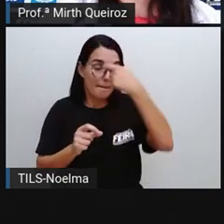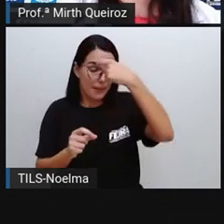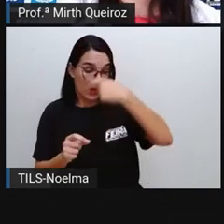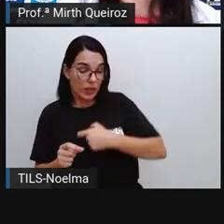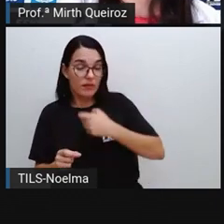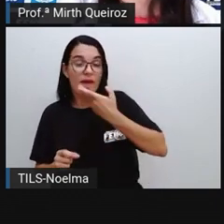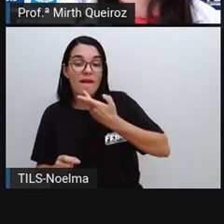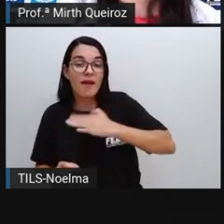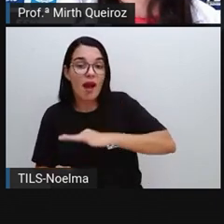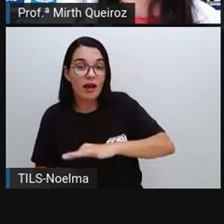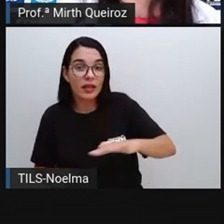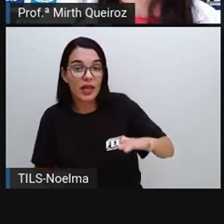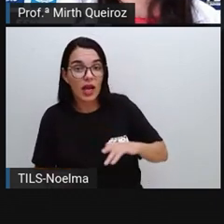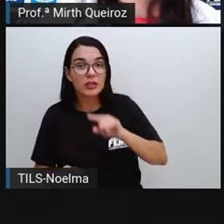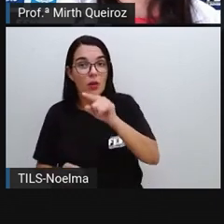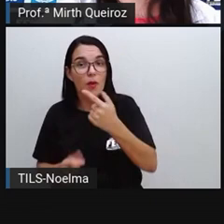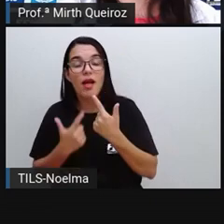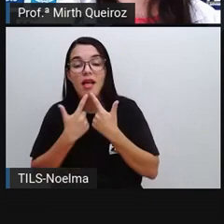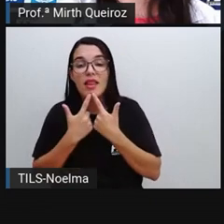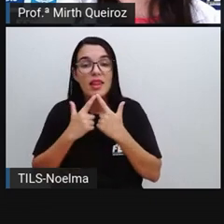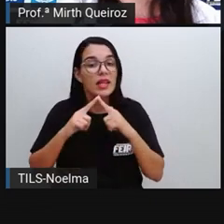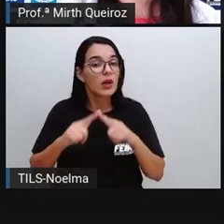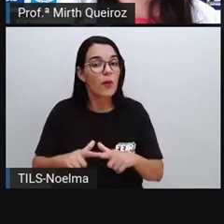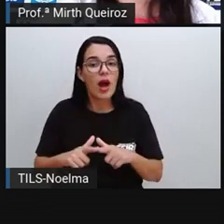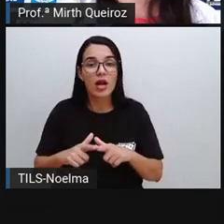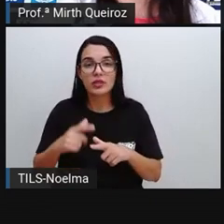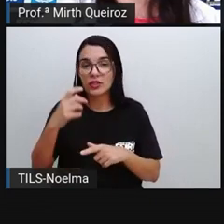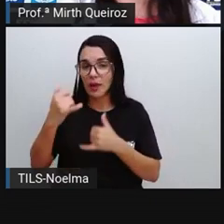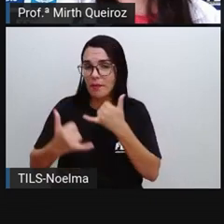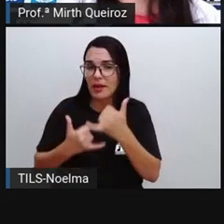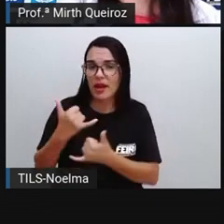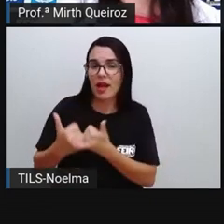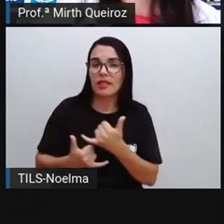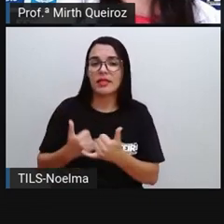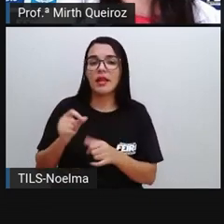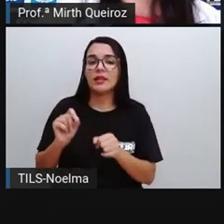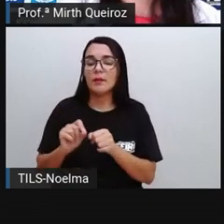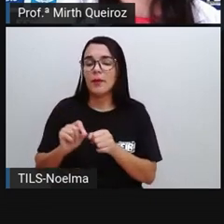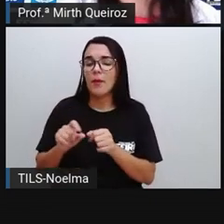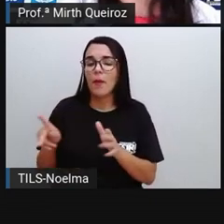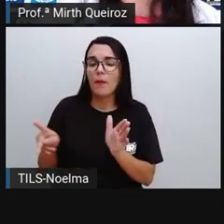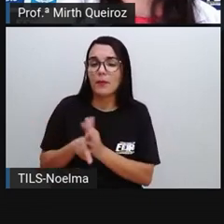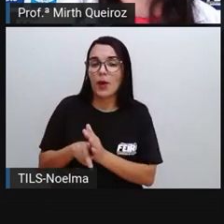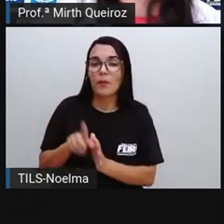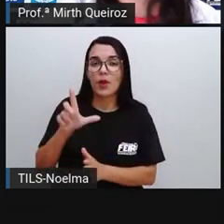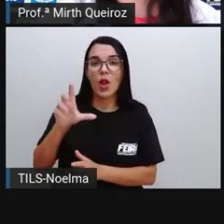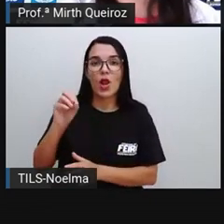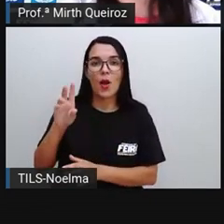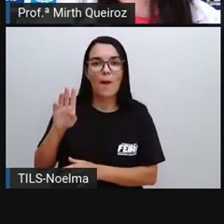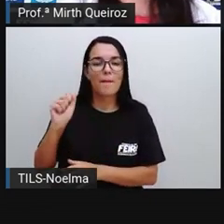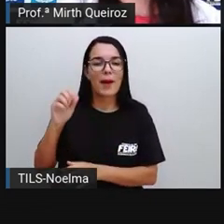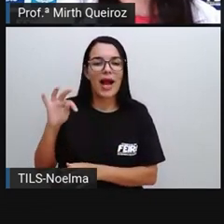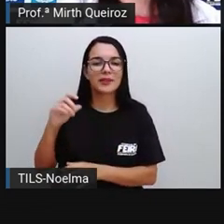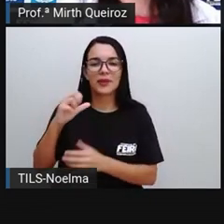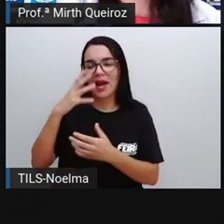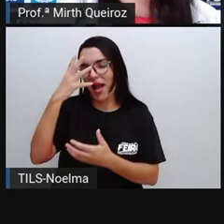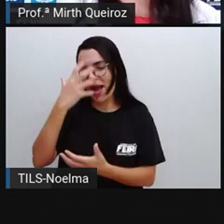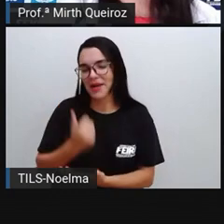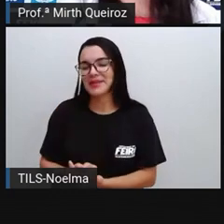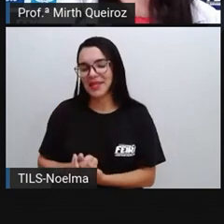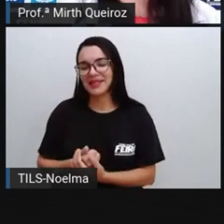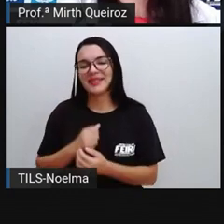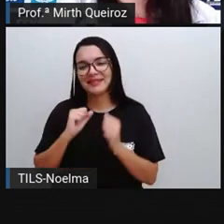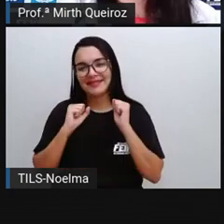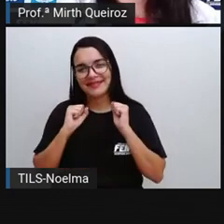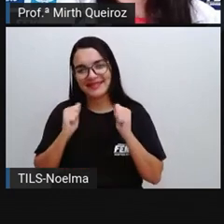para crianças, para que as crianças possam entender aí de forma lúdica, né? E eu tenho certeza que o próprio Monteiro Lobato